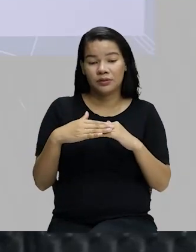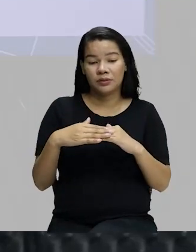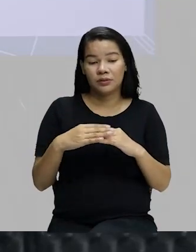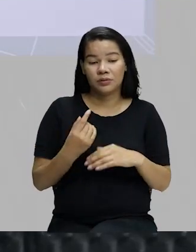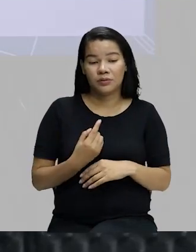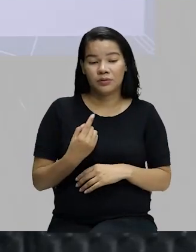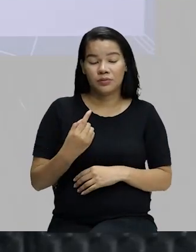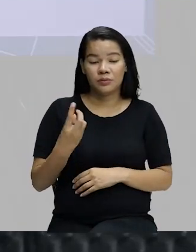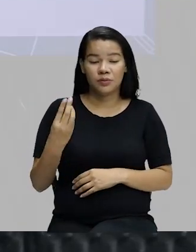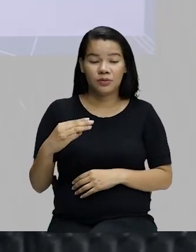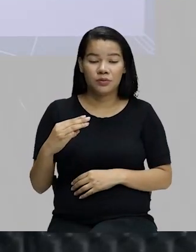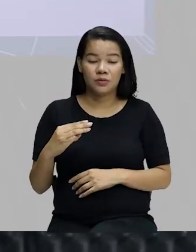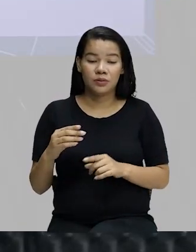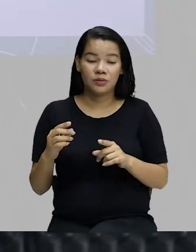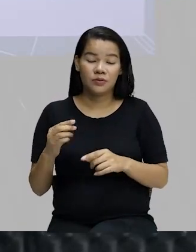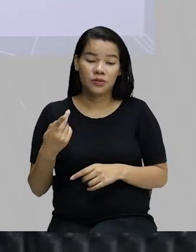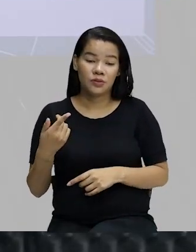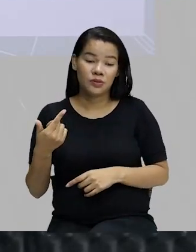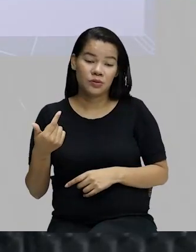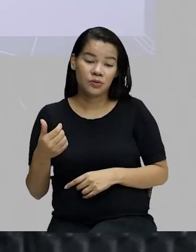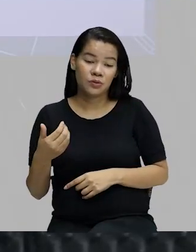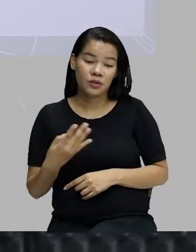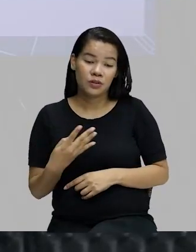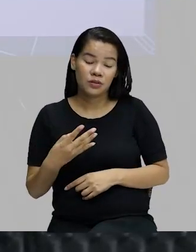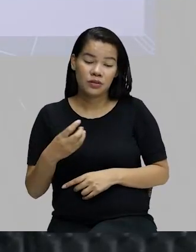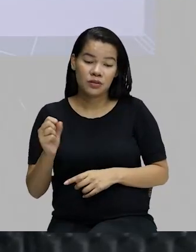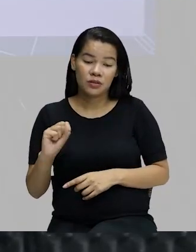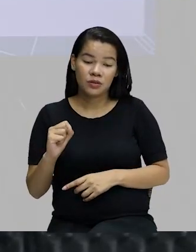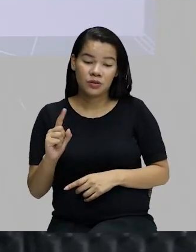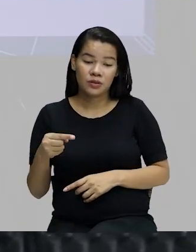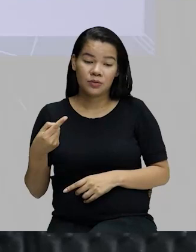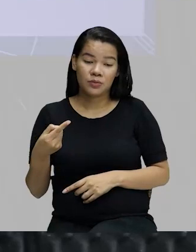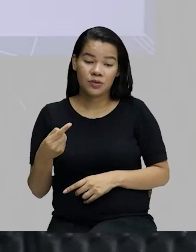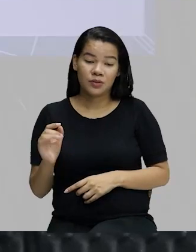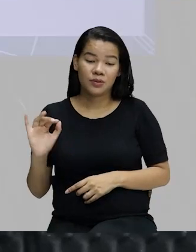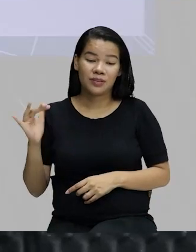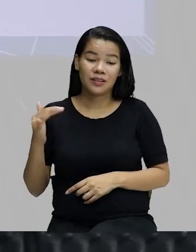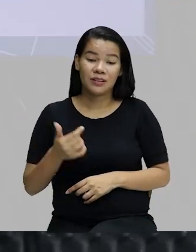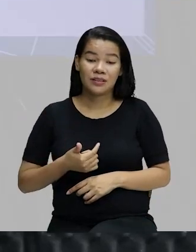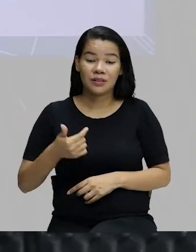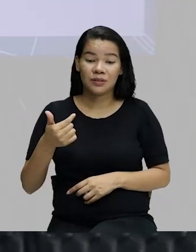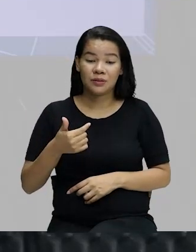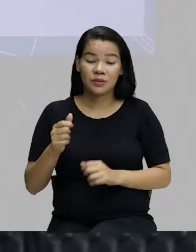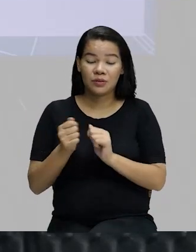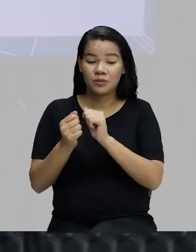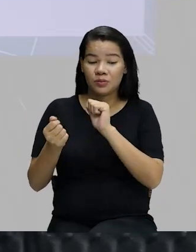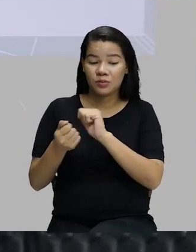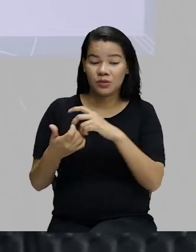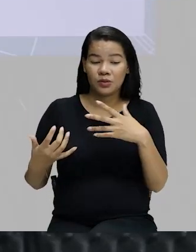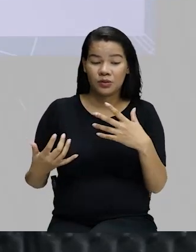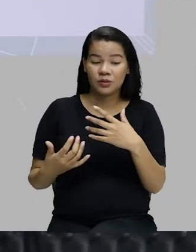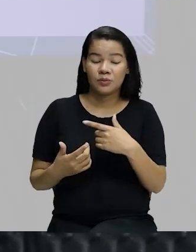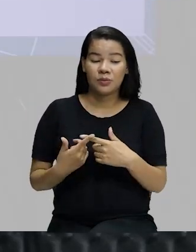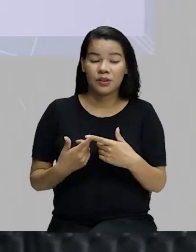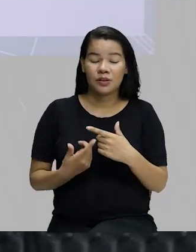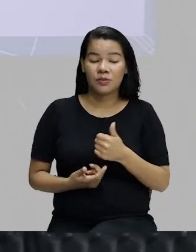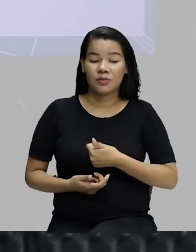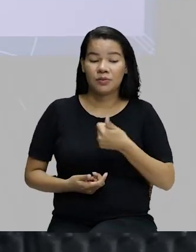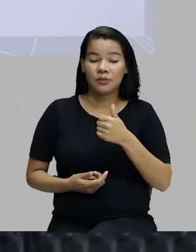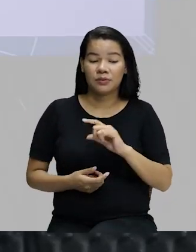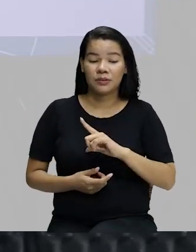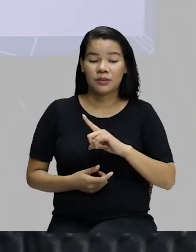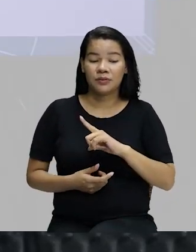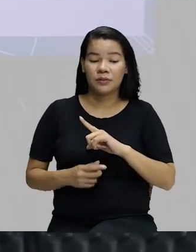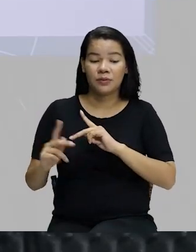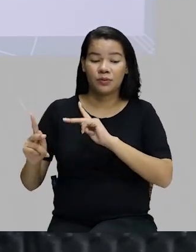minuto e 24 segundos depois acontece uma segunda explosão, porque com a primeira houve a entrada de ar no